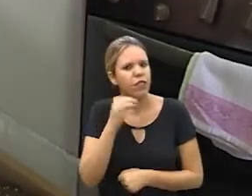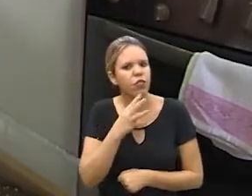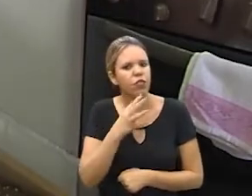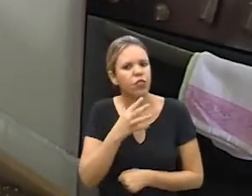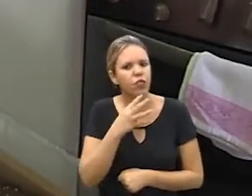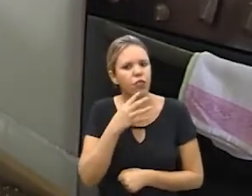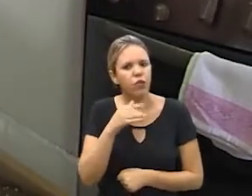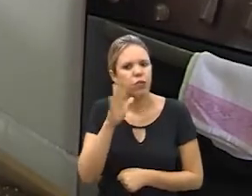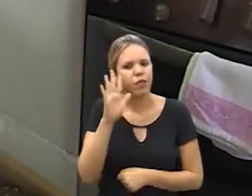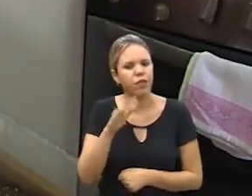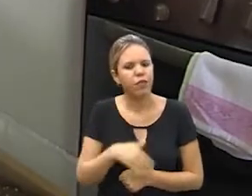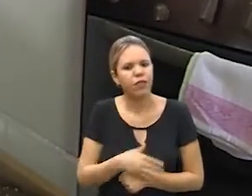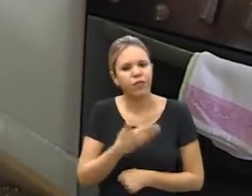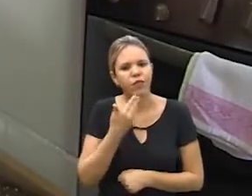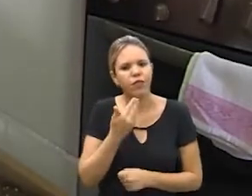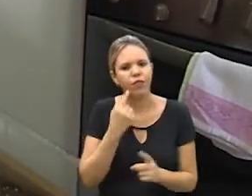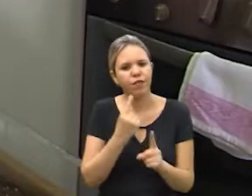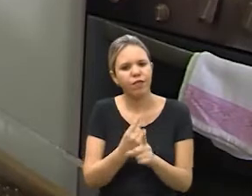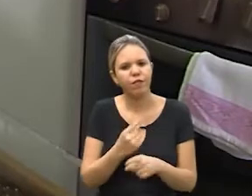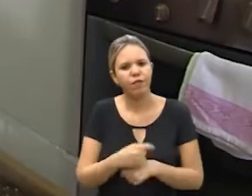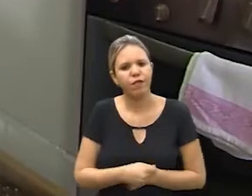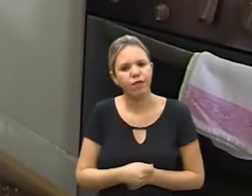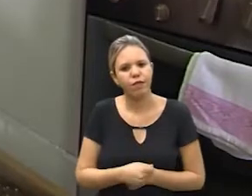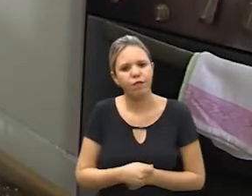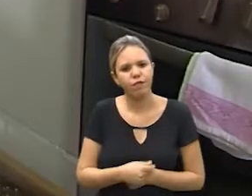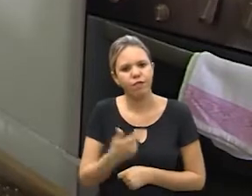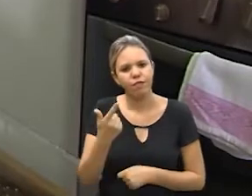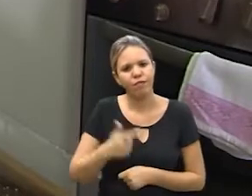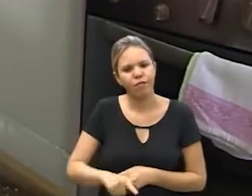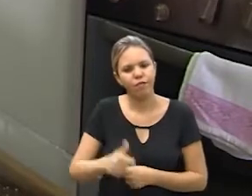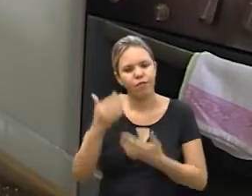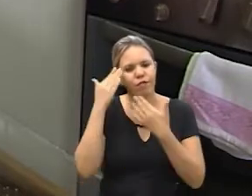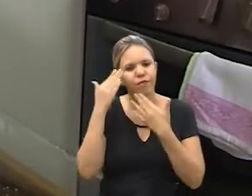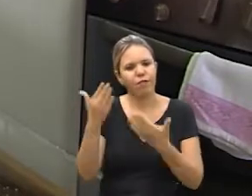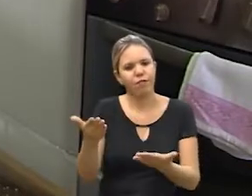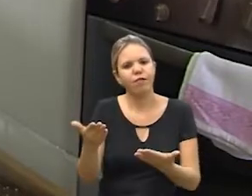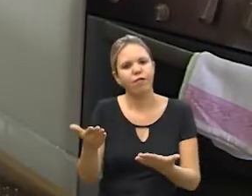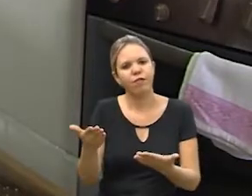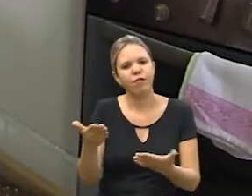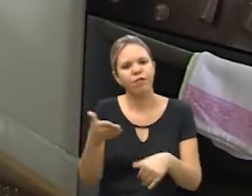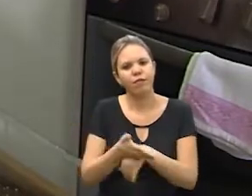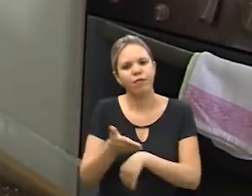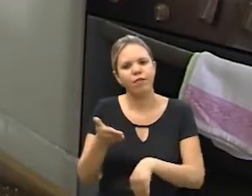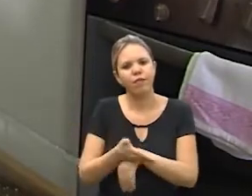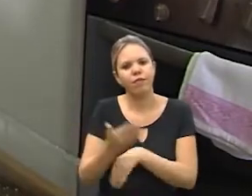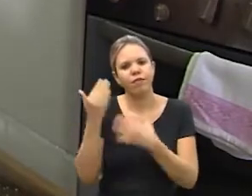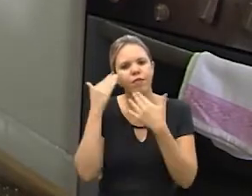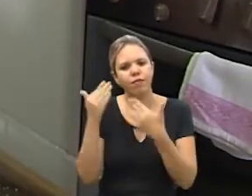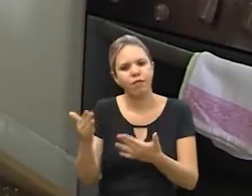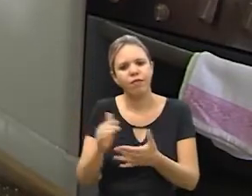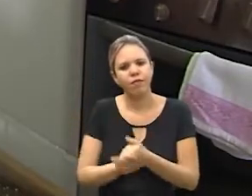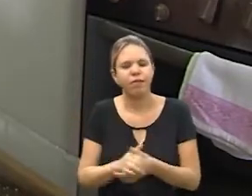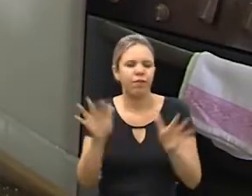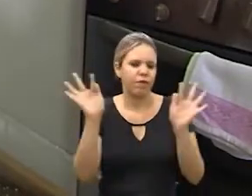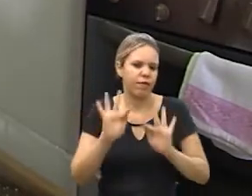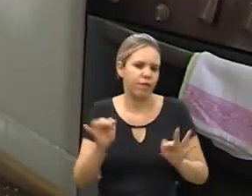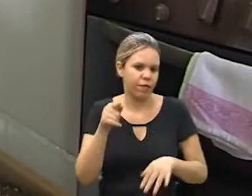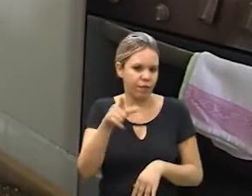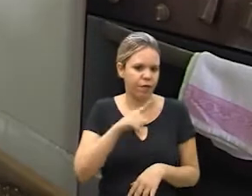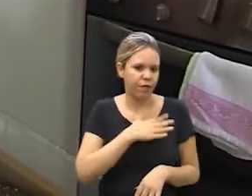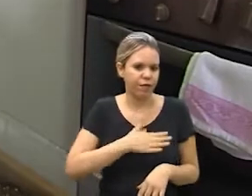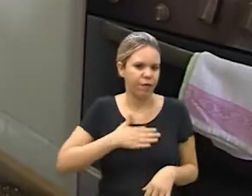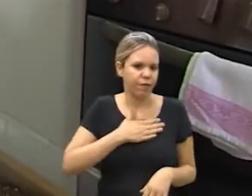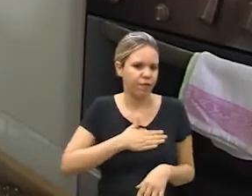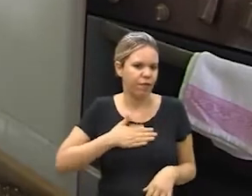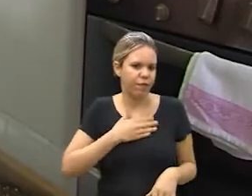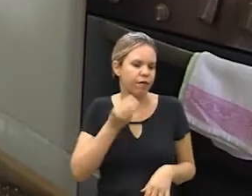conheça a gente um pouco mais lá. É facinho de me encontrar. Thaís, mais uma vez, muito obrigado pela participação. Eu que agradeço. Fico feliz que você tenha